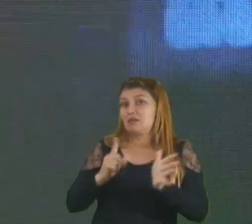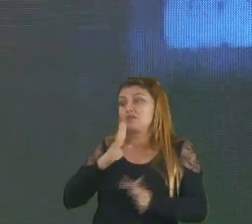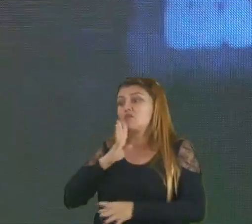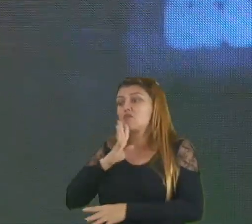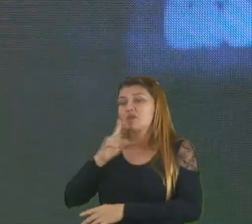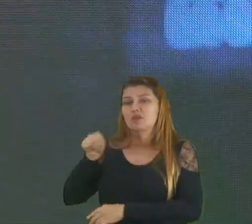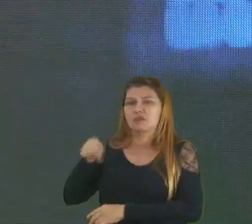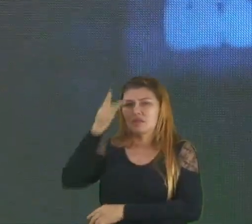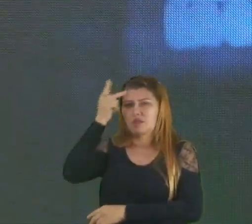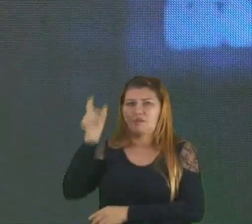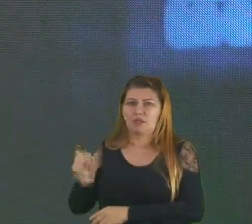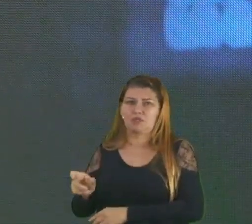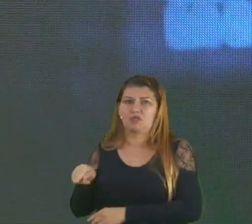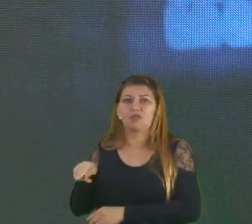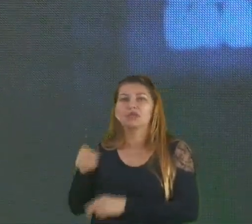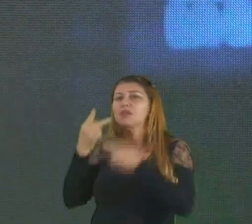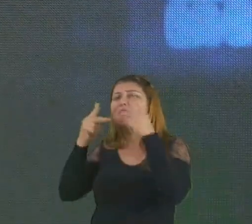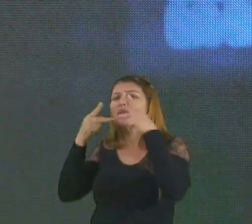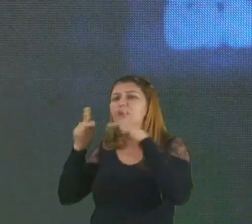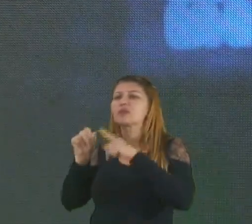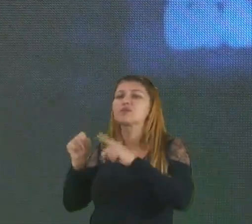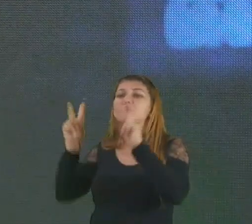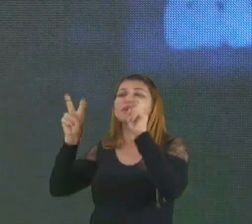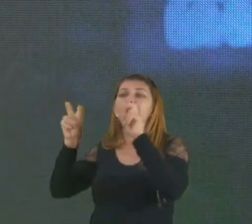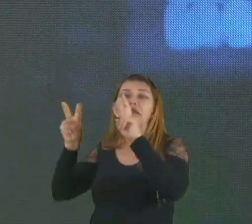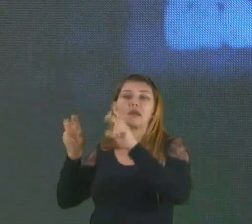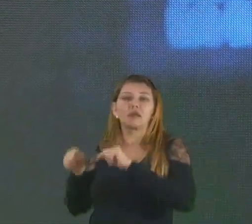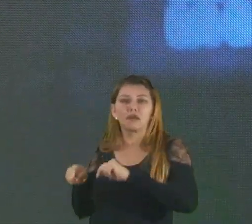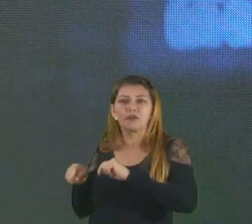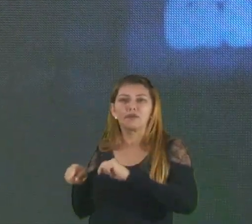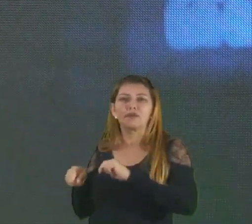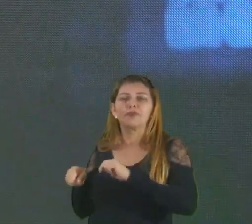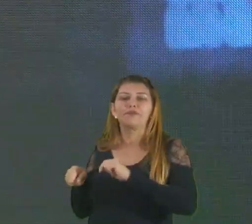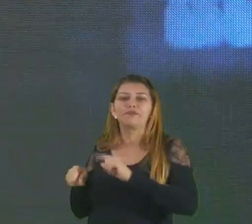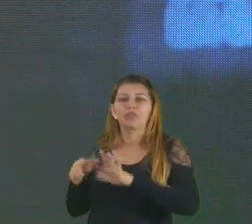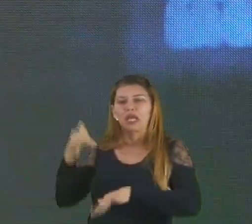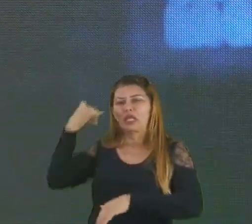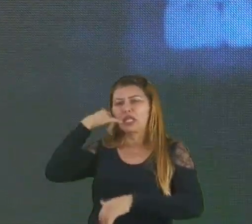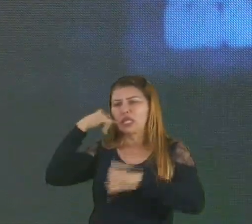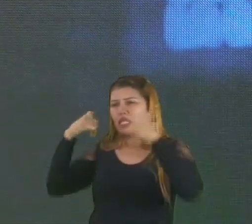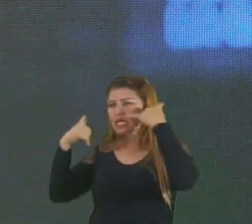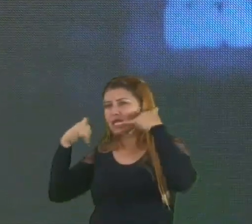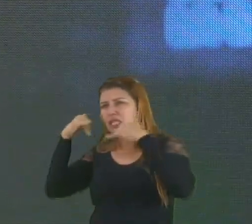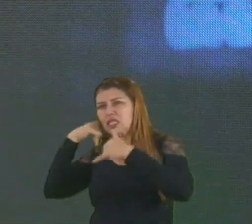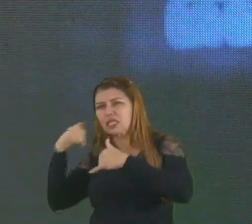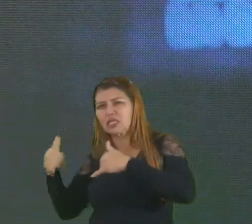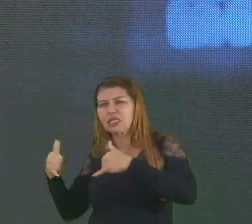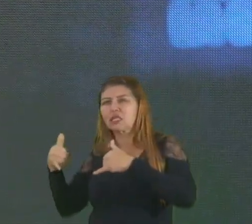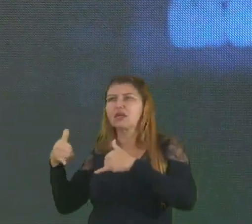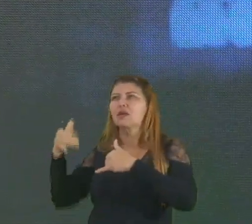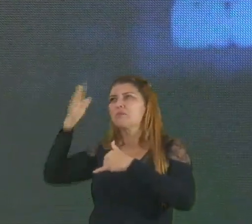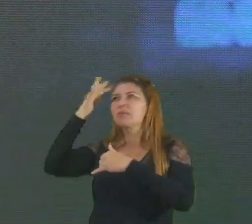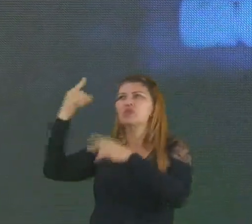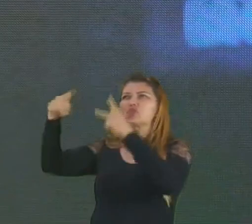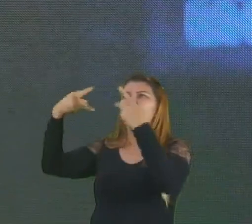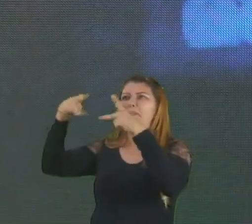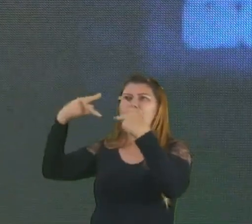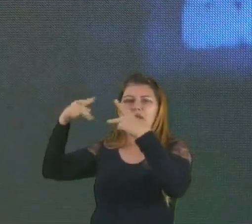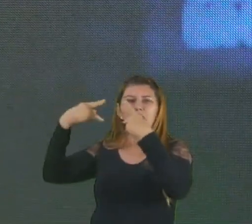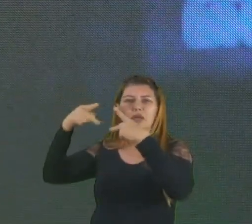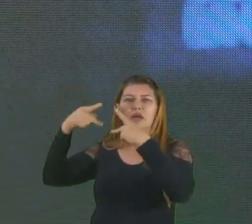pessoa. O que ele prega? Vocês não sabem o tanto de telefonema e mensagens que eu recebo de